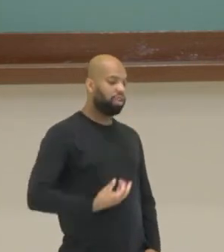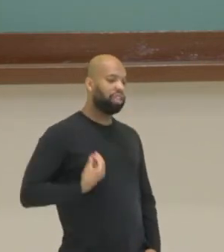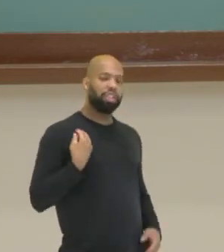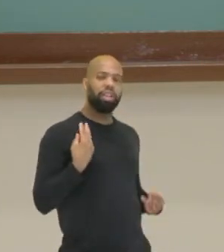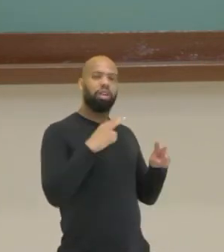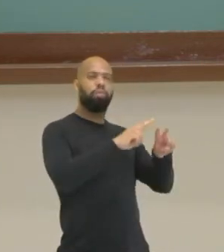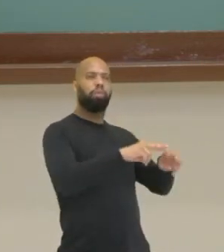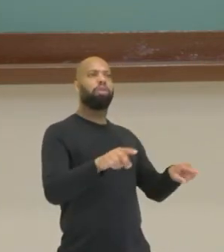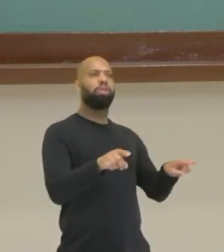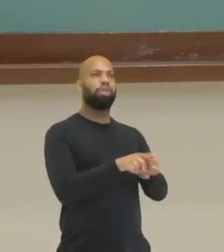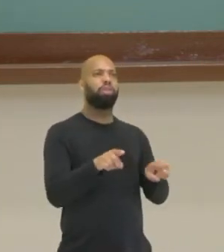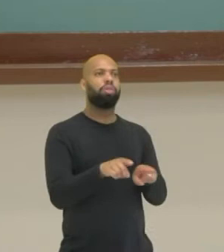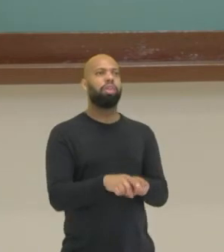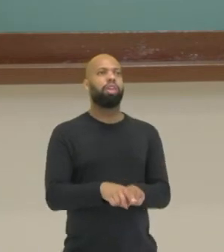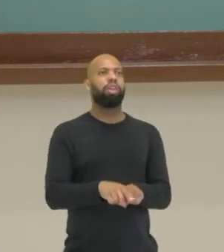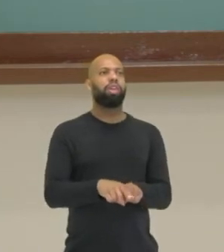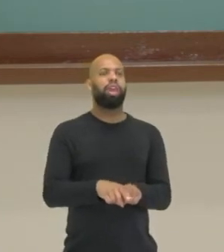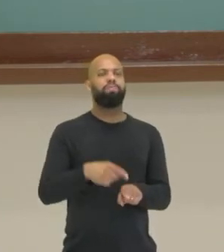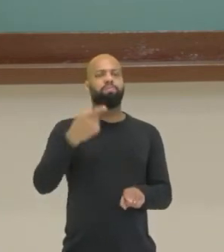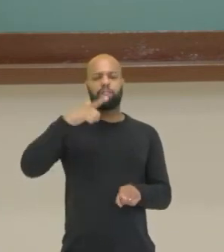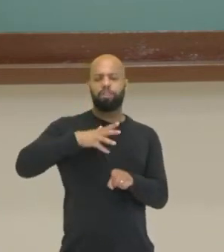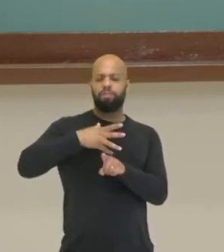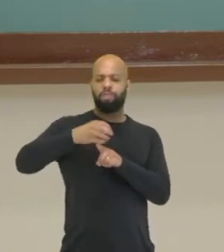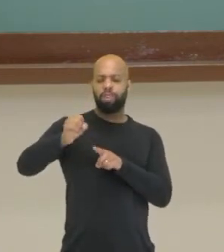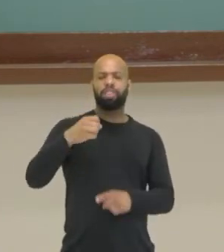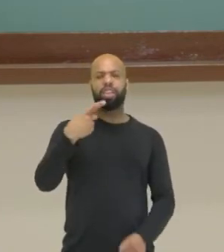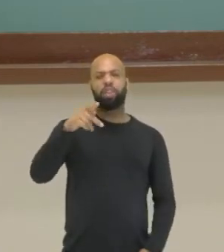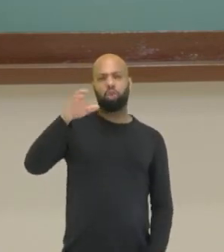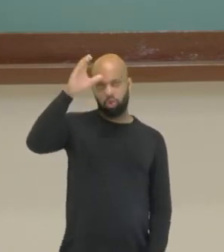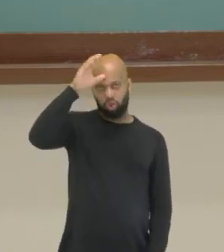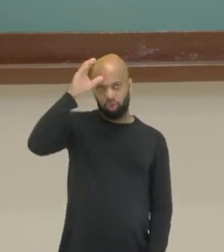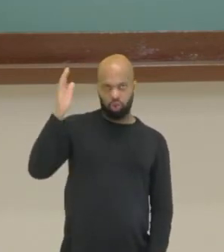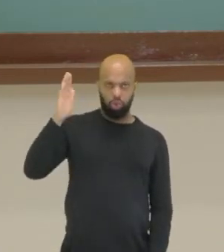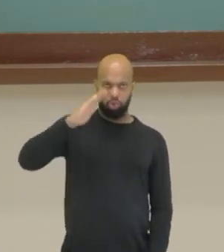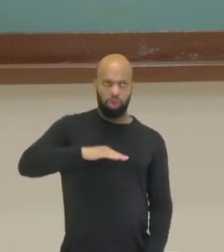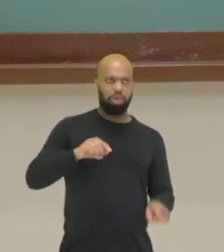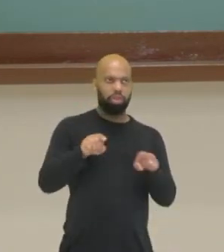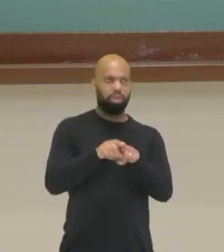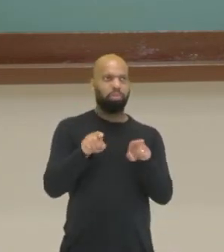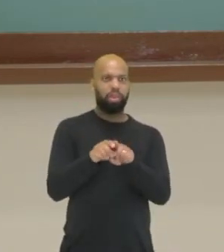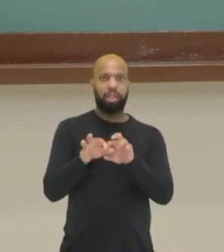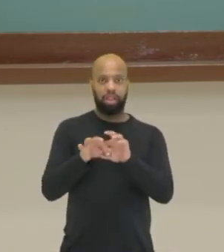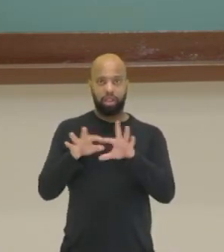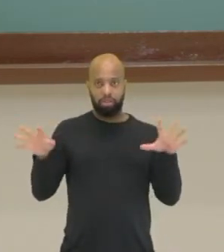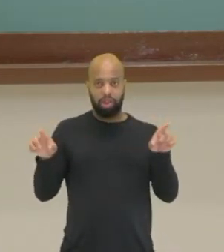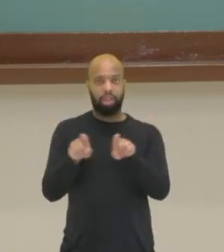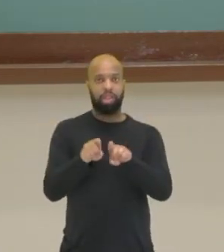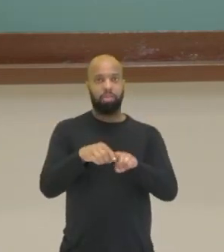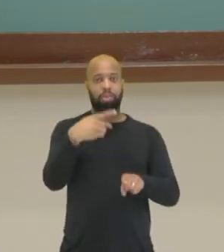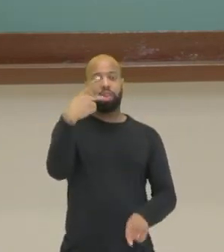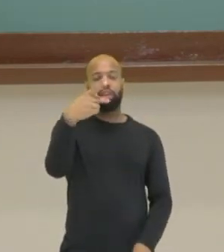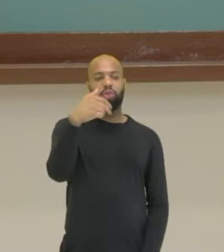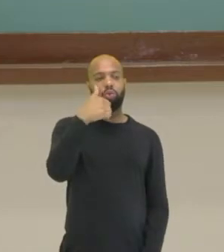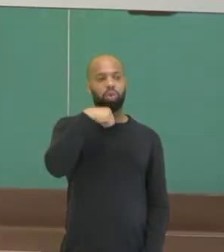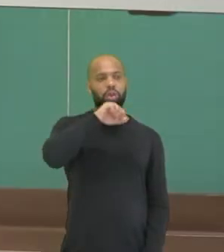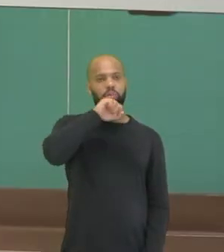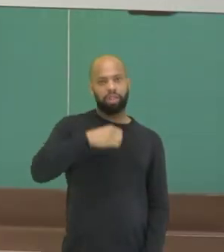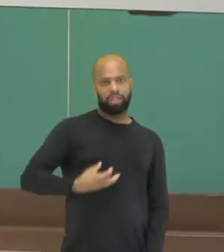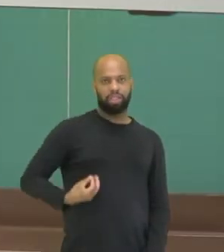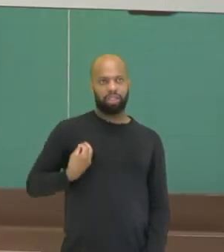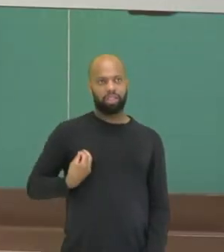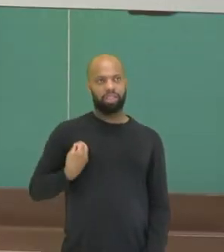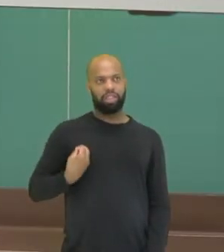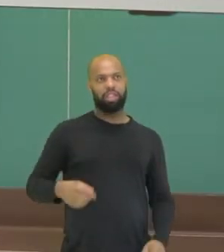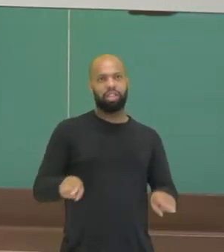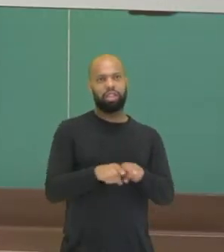ali o tio avô ali do mal, ali, o tal do Amúlio, e libertem também a mãe de vocês que está presa dentro de